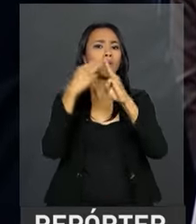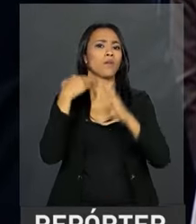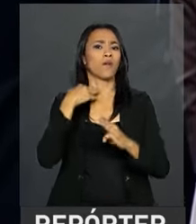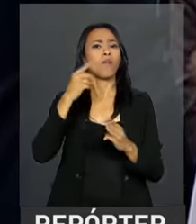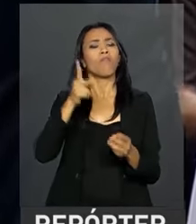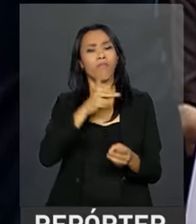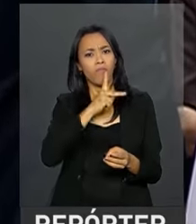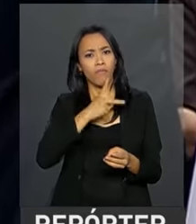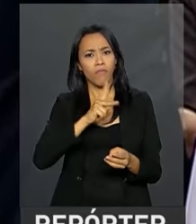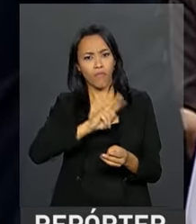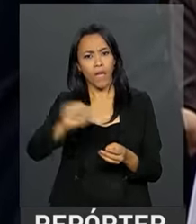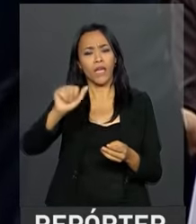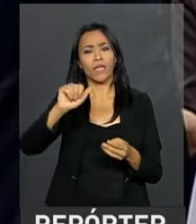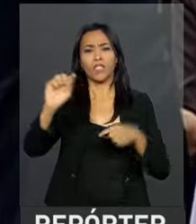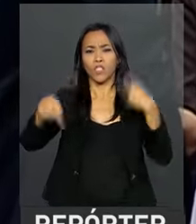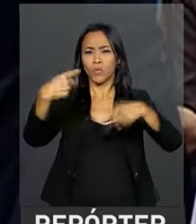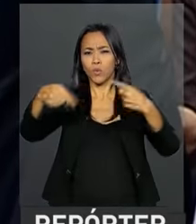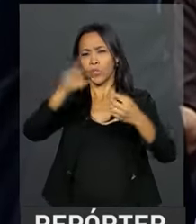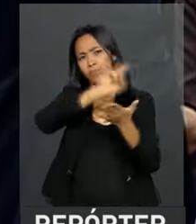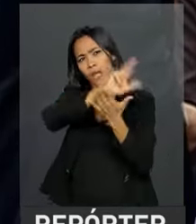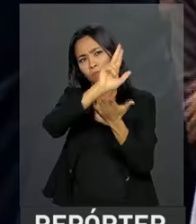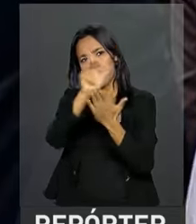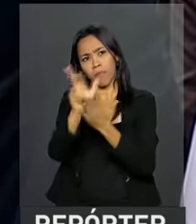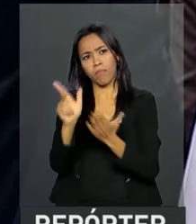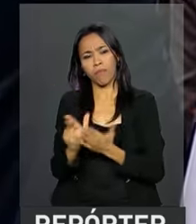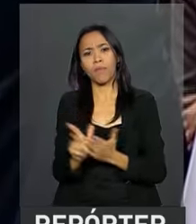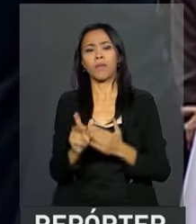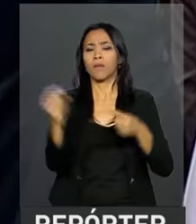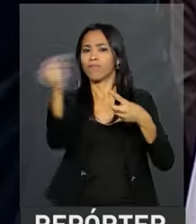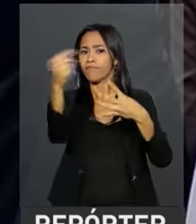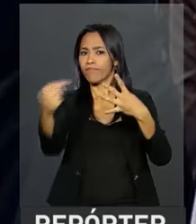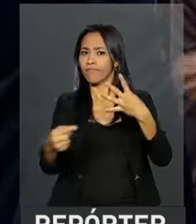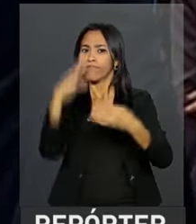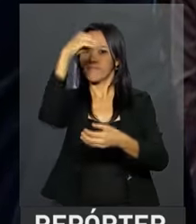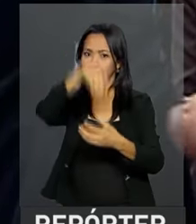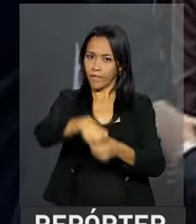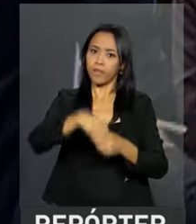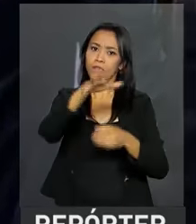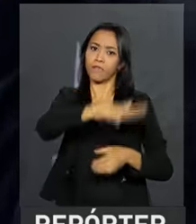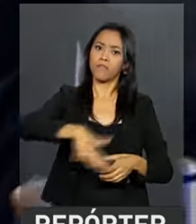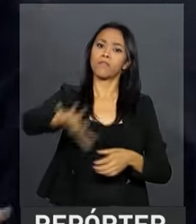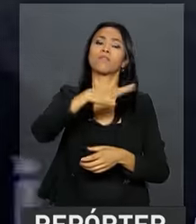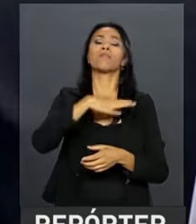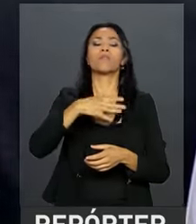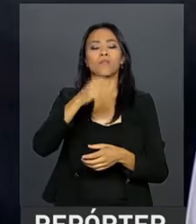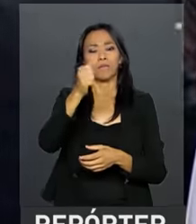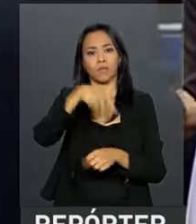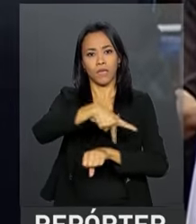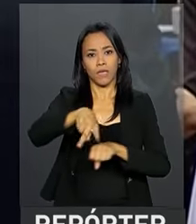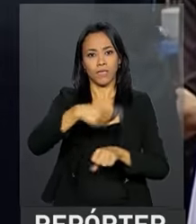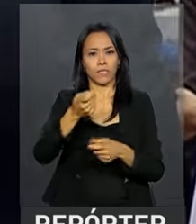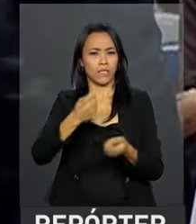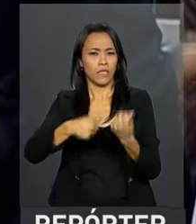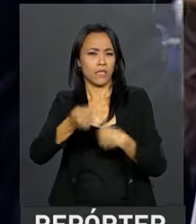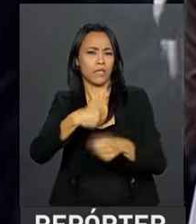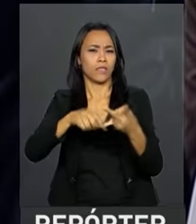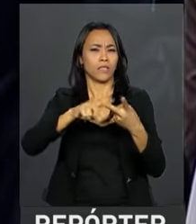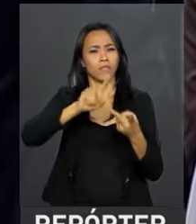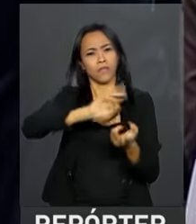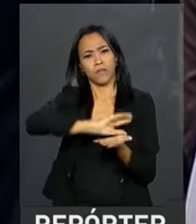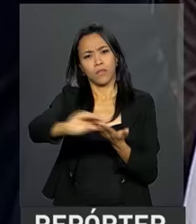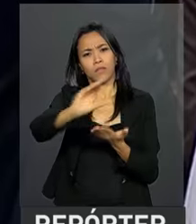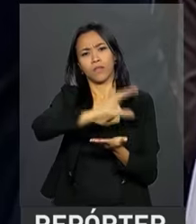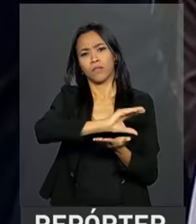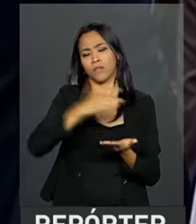discutir diversos aspectos da economia no país: investimentos, educação e saúde. Outros ministros do